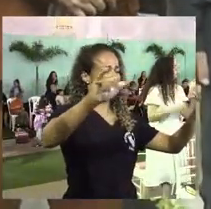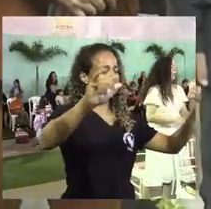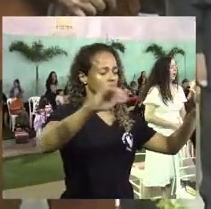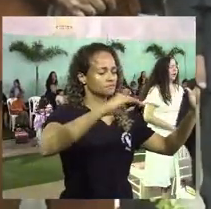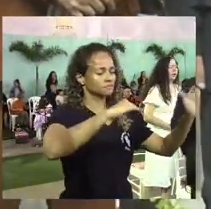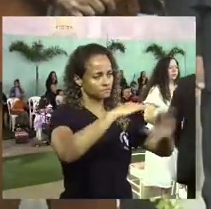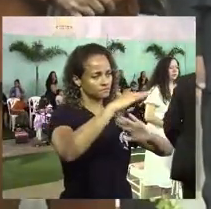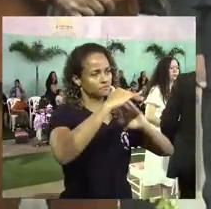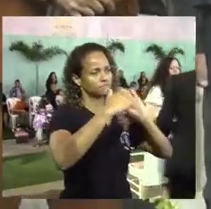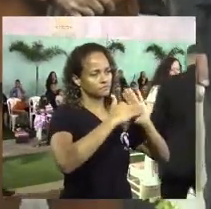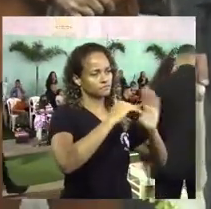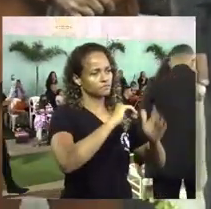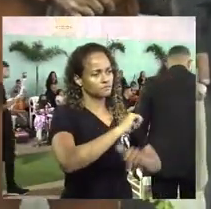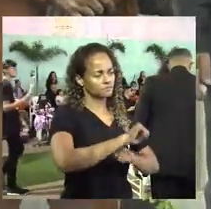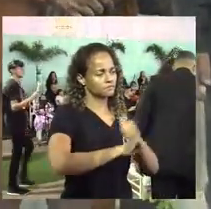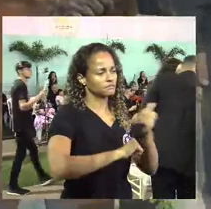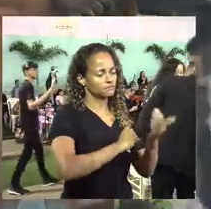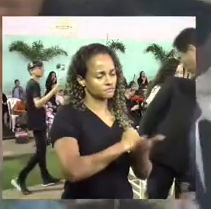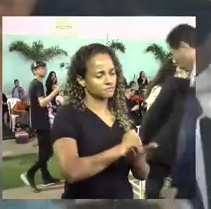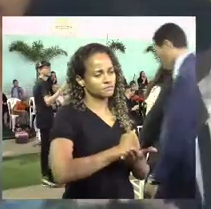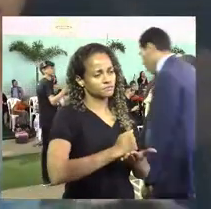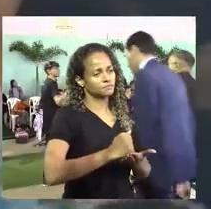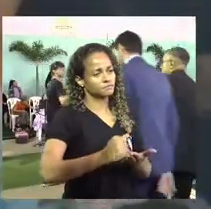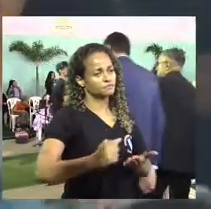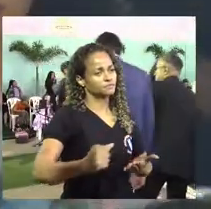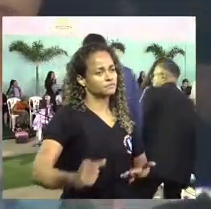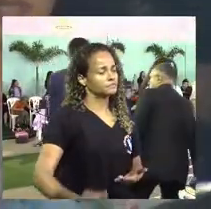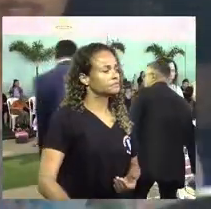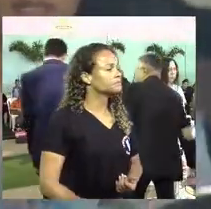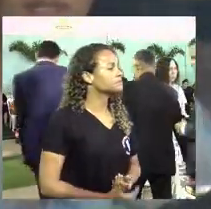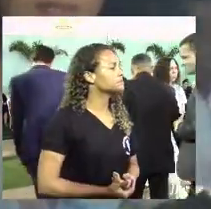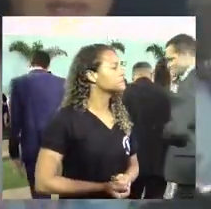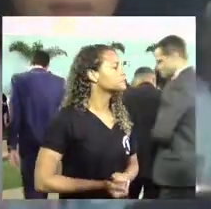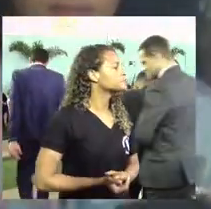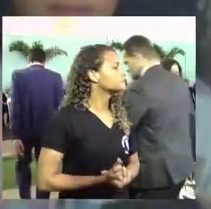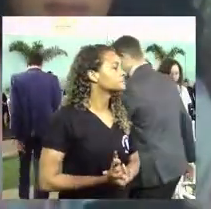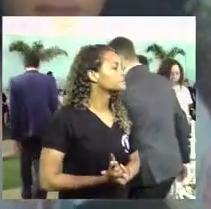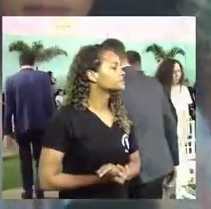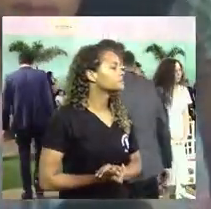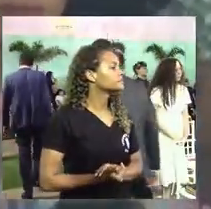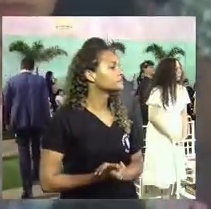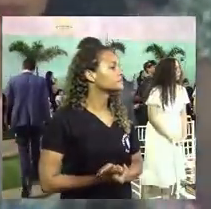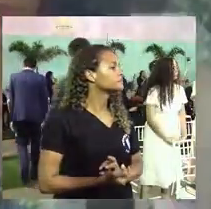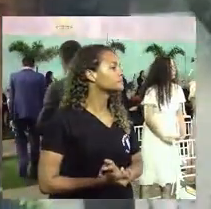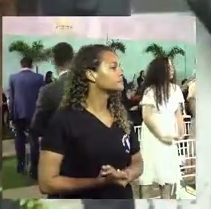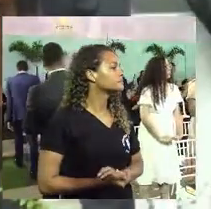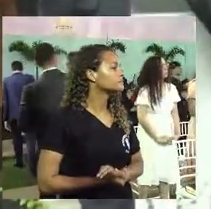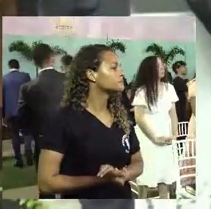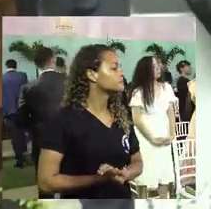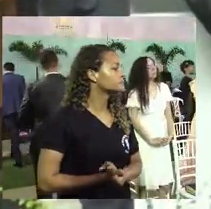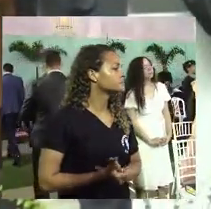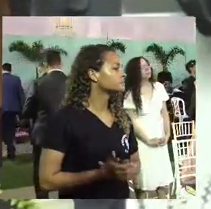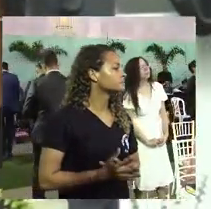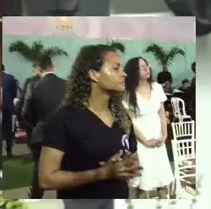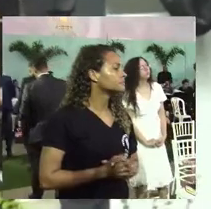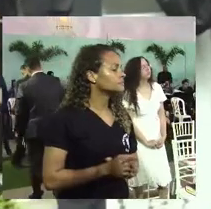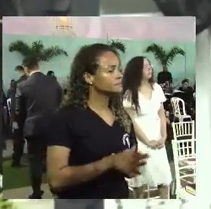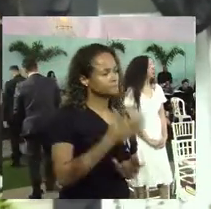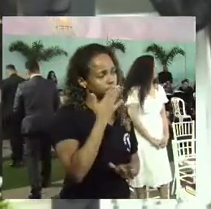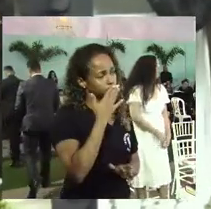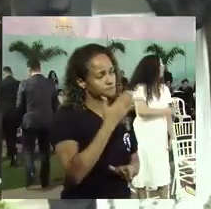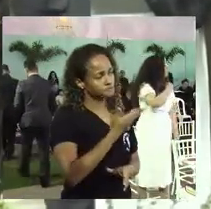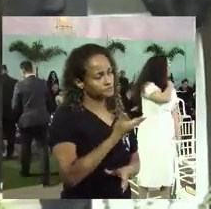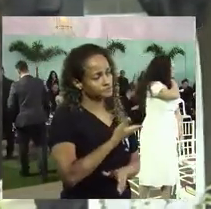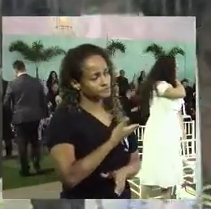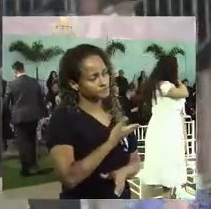que tudo vai passar eu quero pedir por favor os irmãos que estão aqui na frente